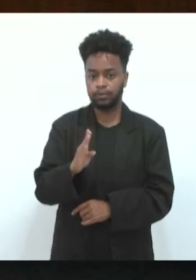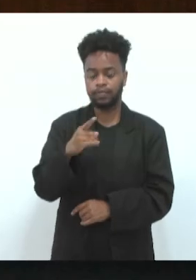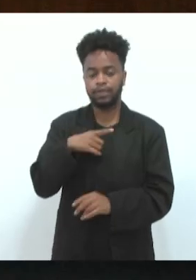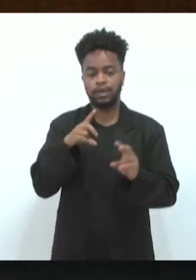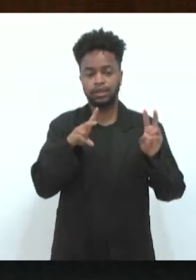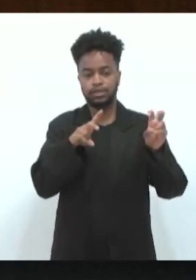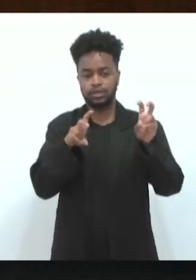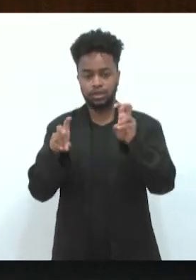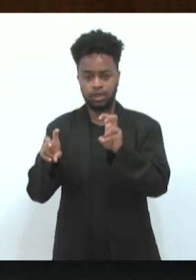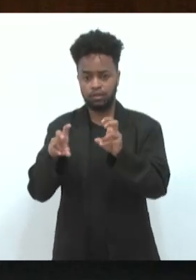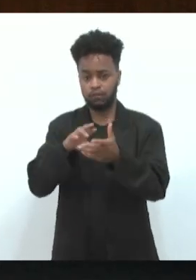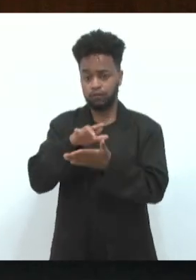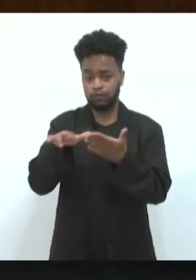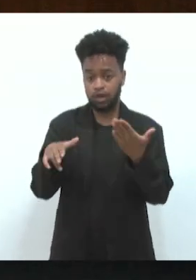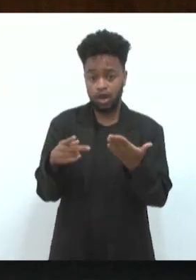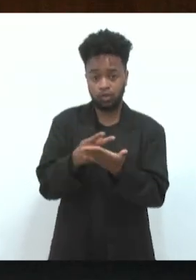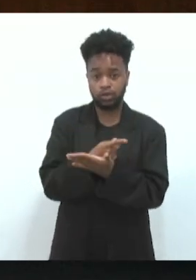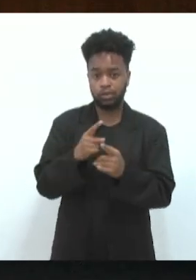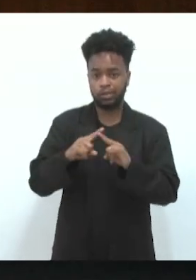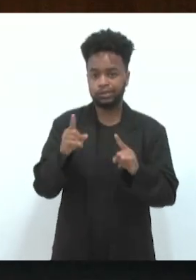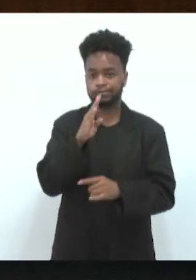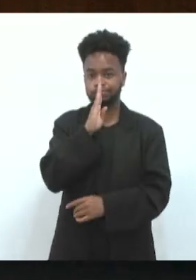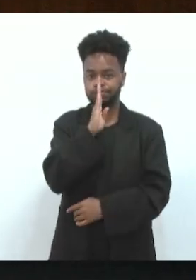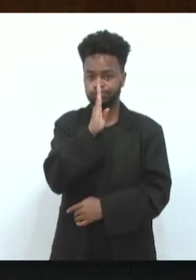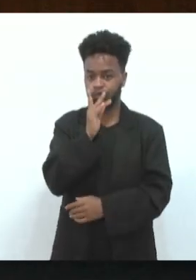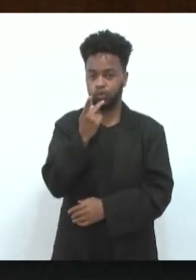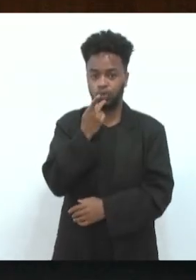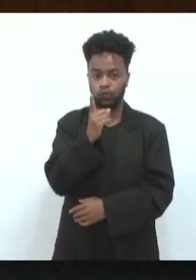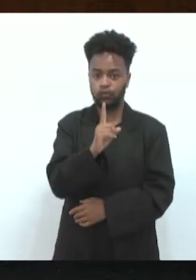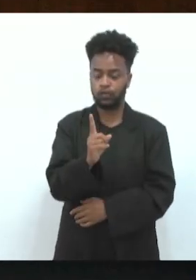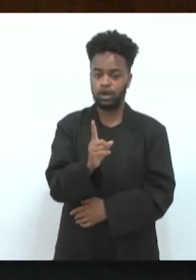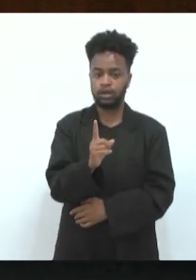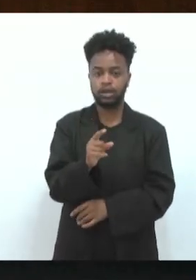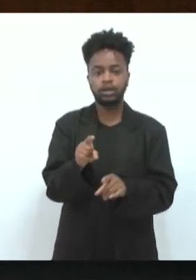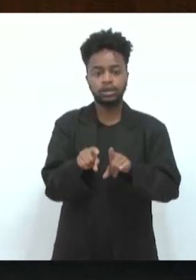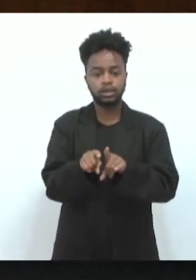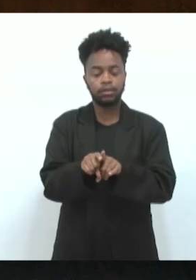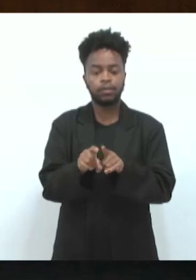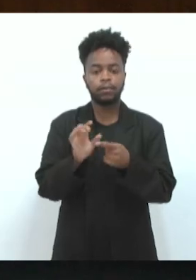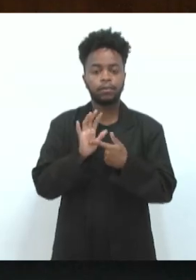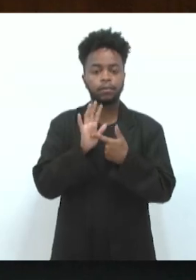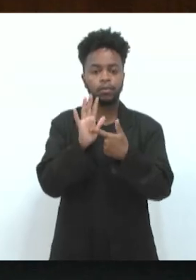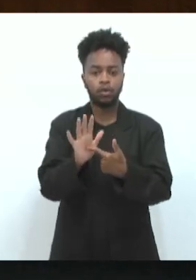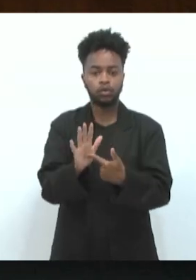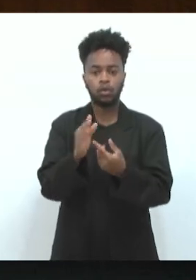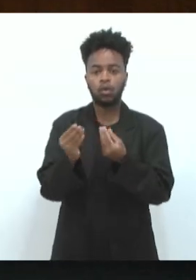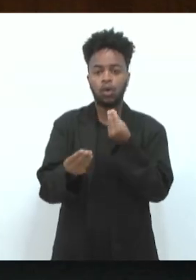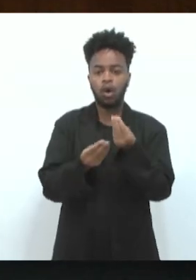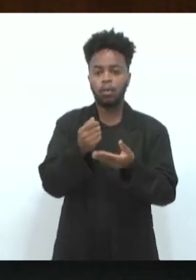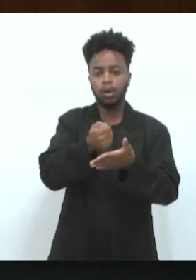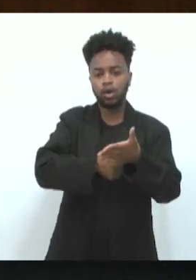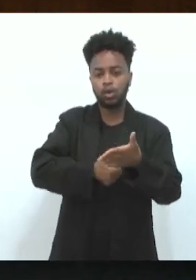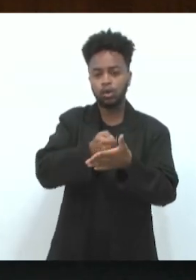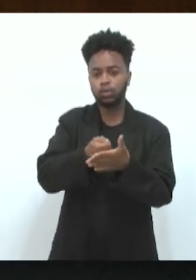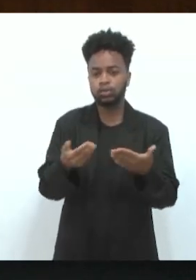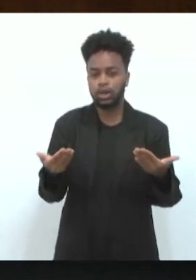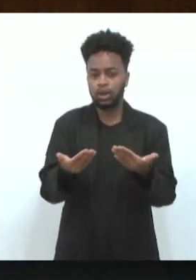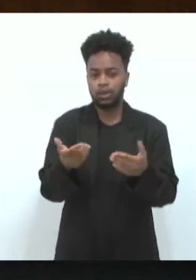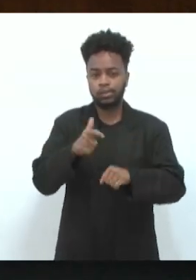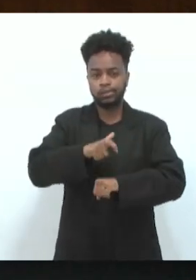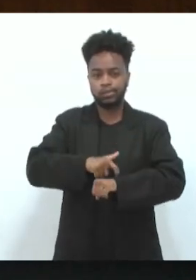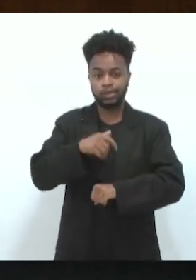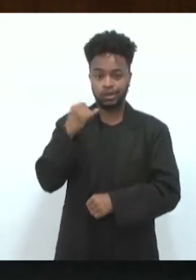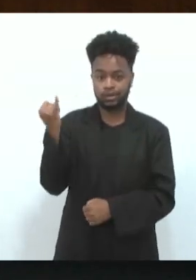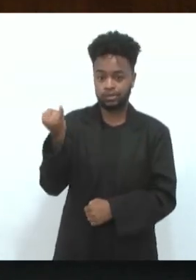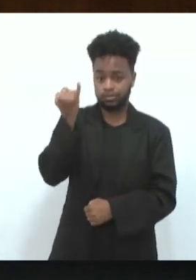casos que aconteceram, que não são ditos, que não são falados, e reforça essa luta, neste momento tão